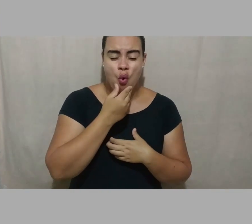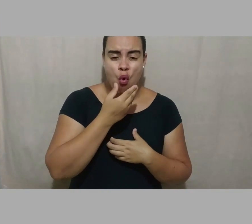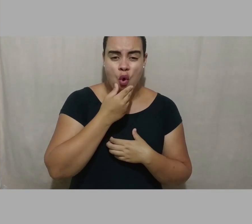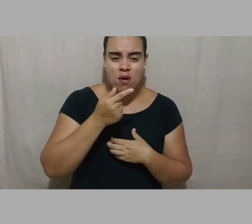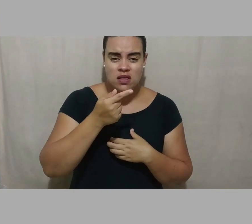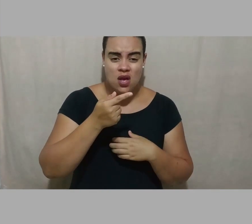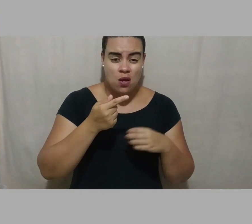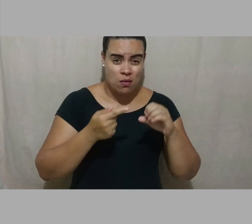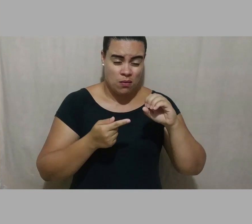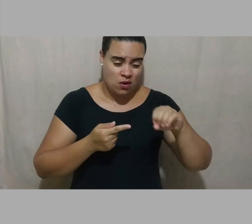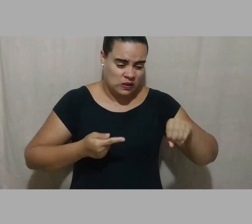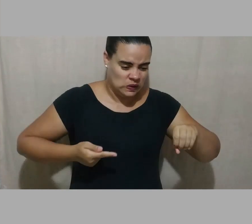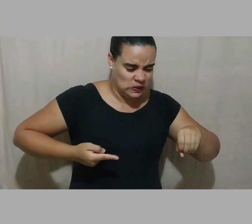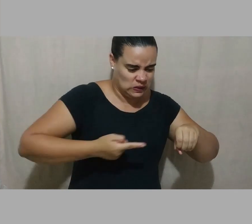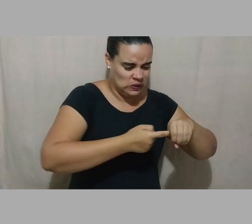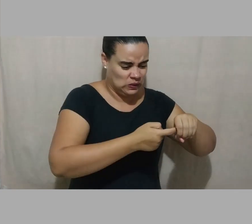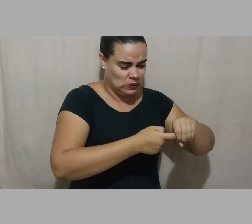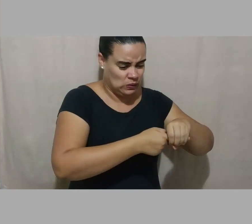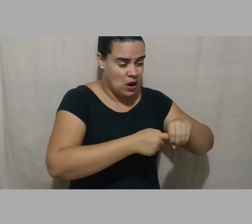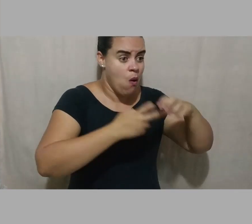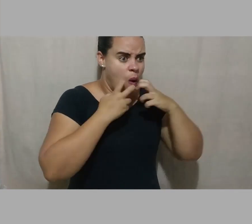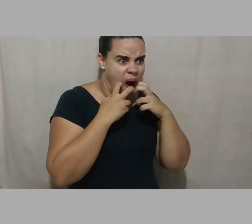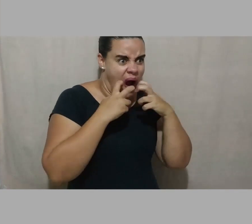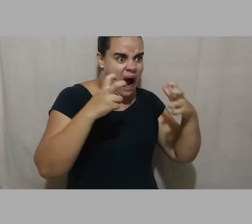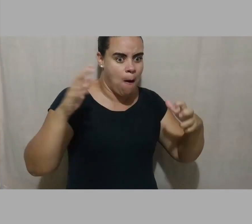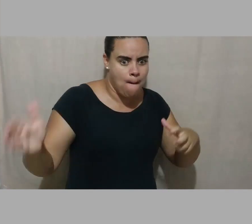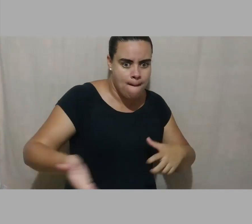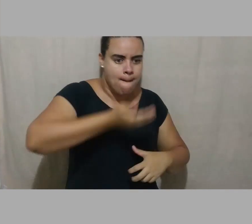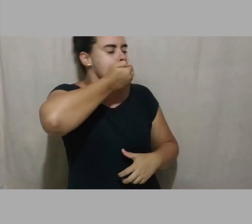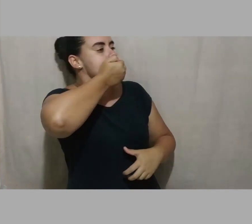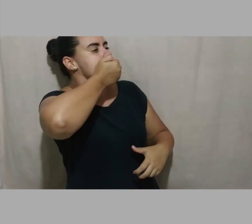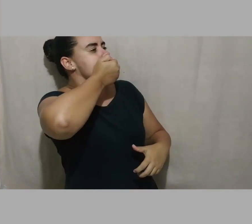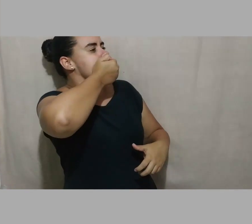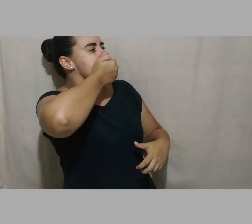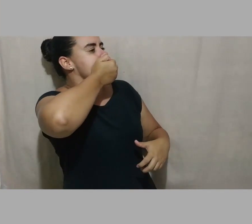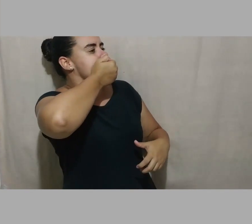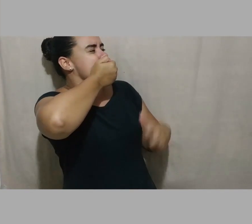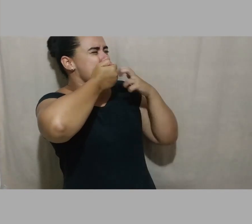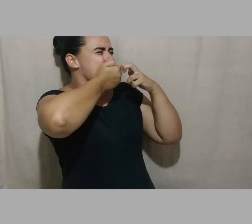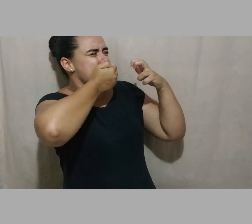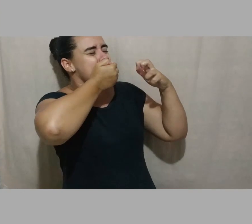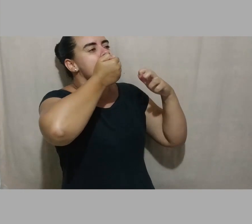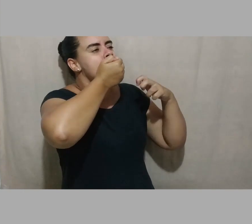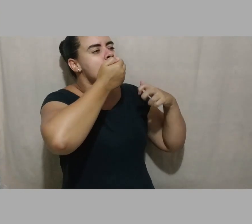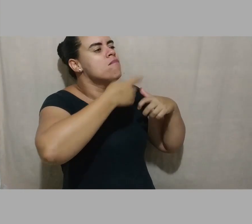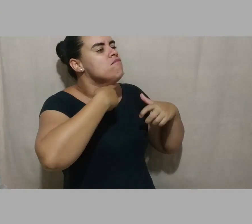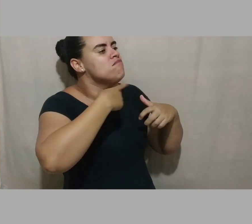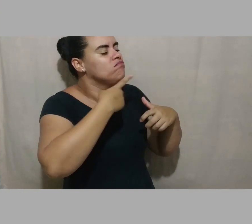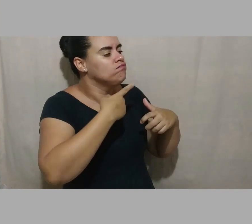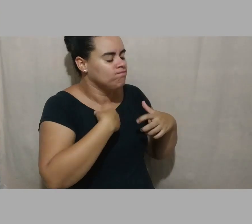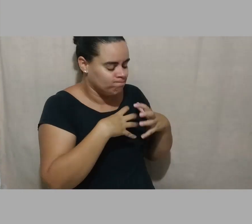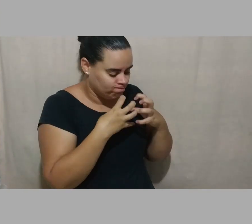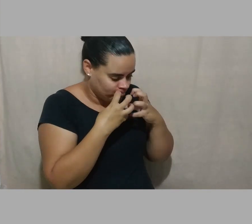invadir o meu reto. Tentei gritar, mas ele cobriu a minha boca. O silenciamento me matou da mesma forma